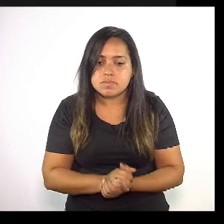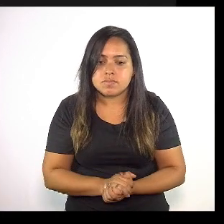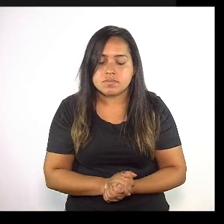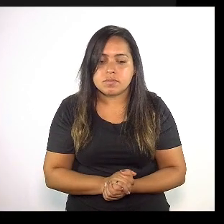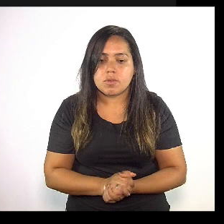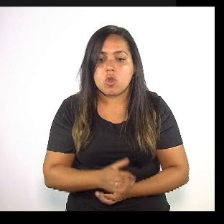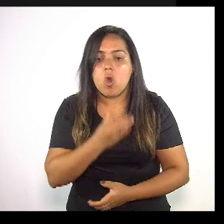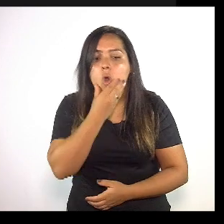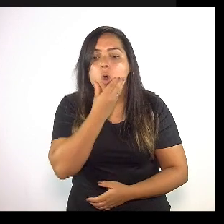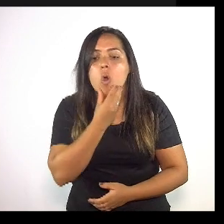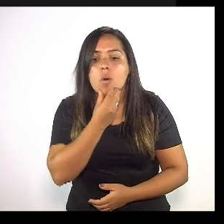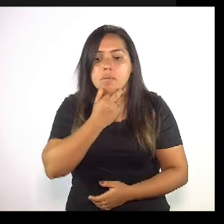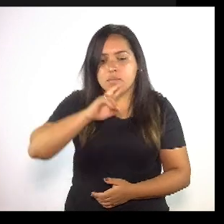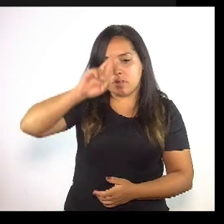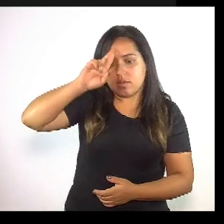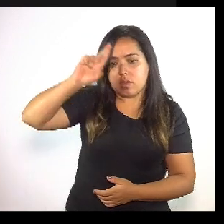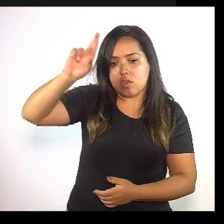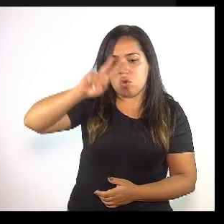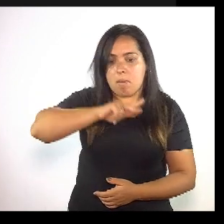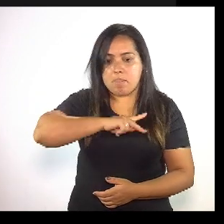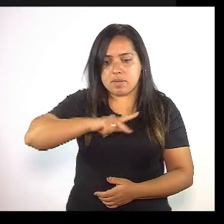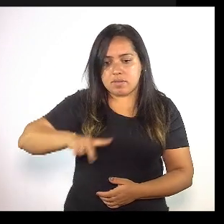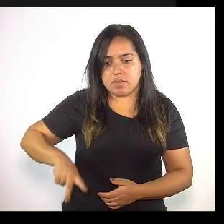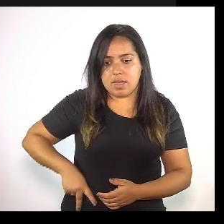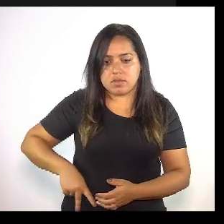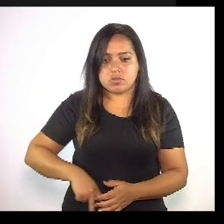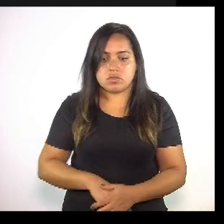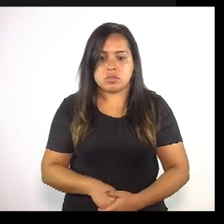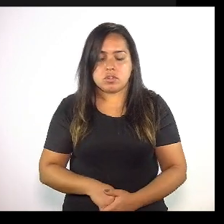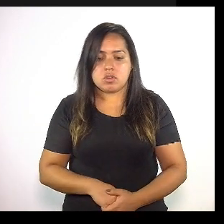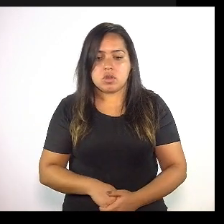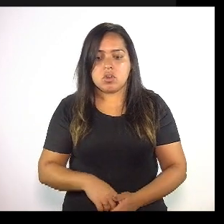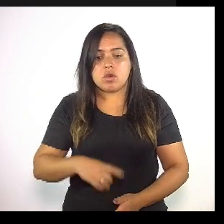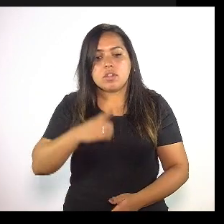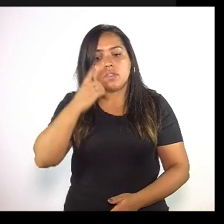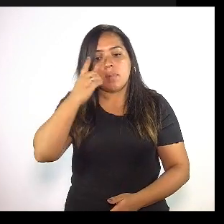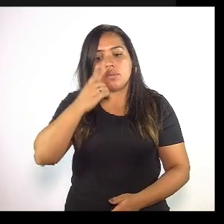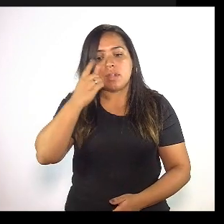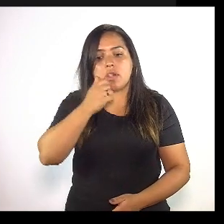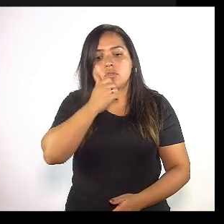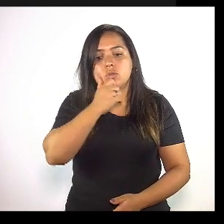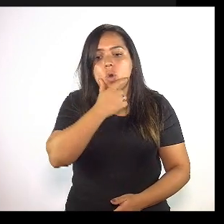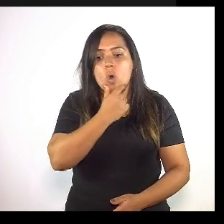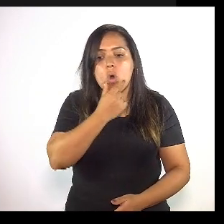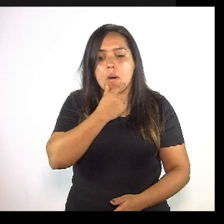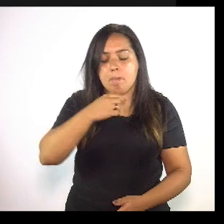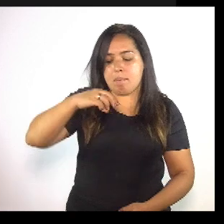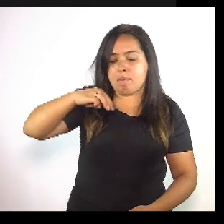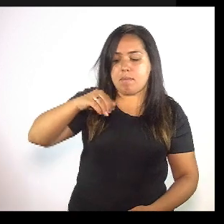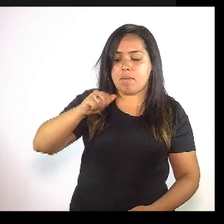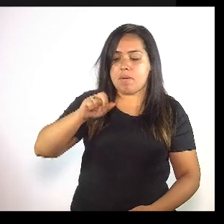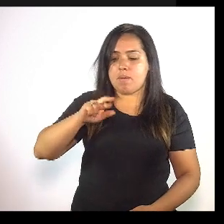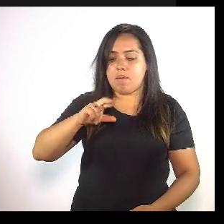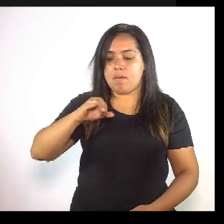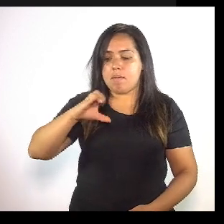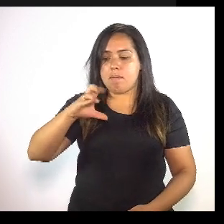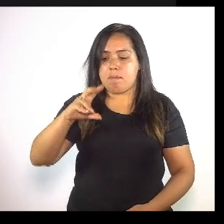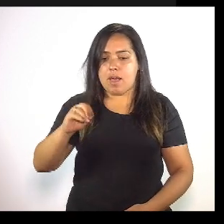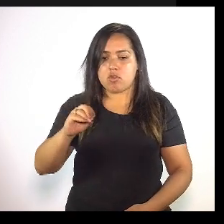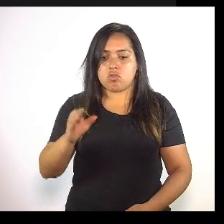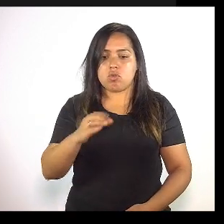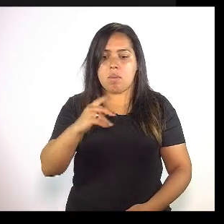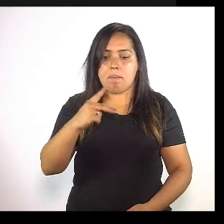Senhor presidente, pela ordem, deputado Márcio Pacheco. Quem? Deputado Márcio Pacheco. Sim, com a palavra, deputado Márcio